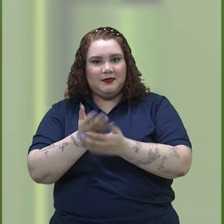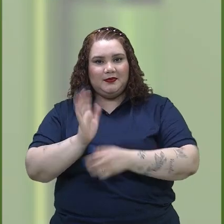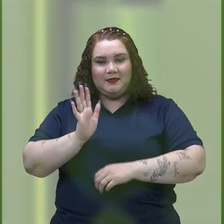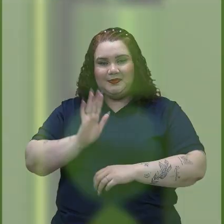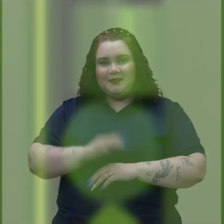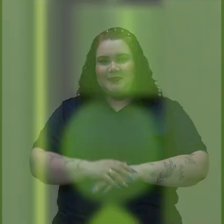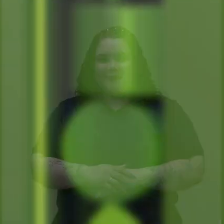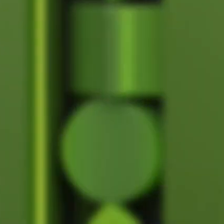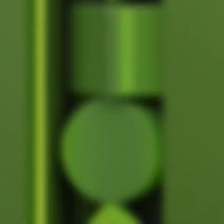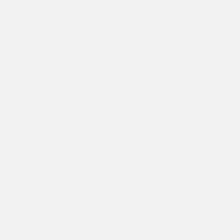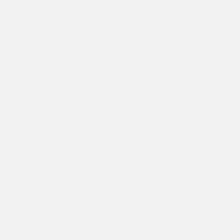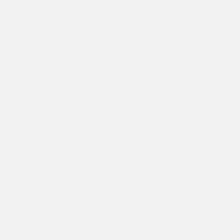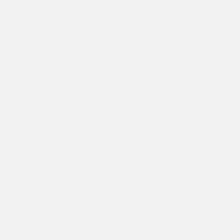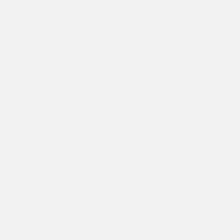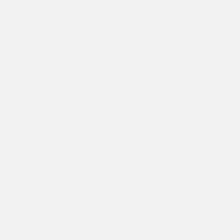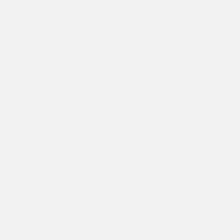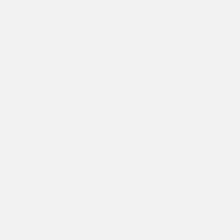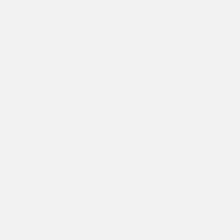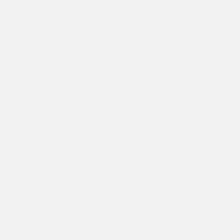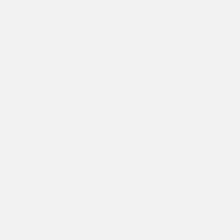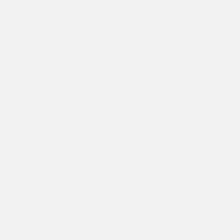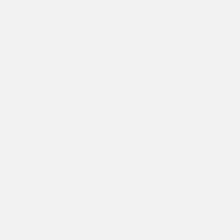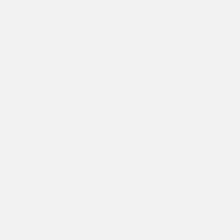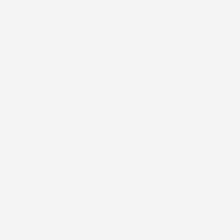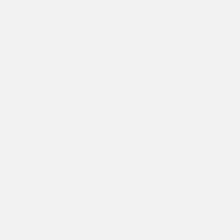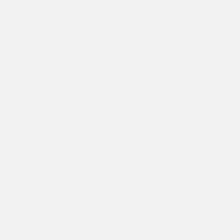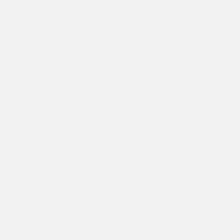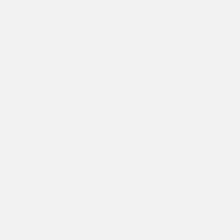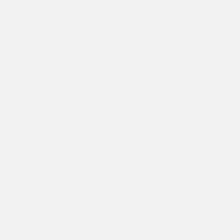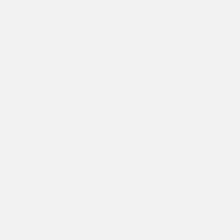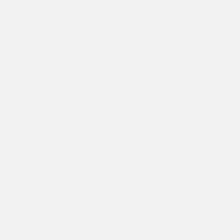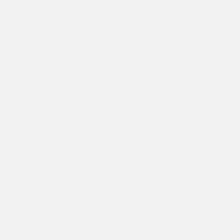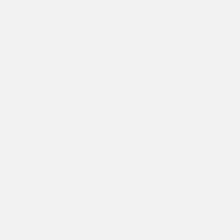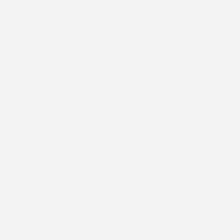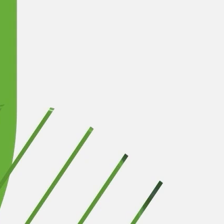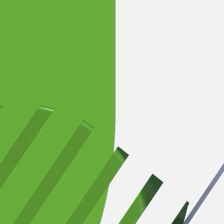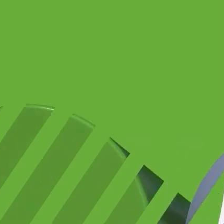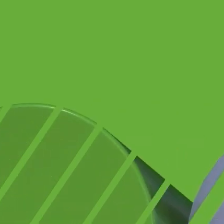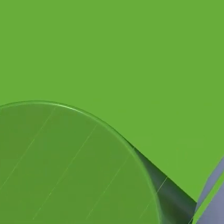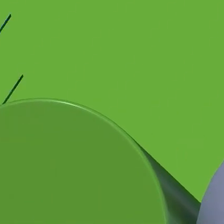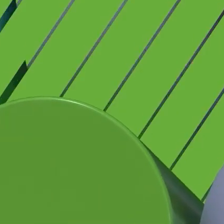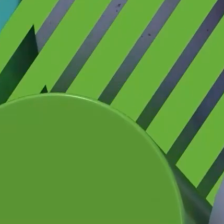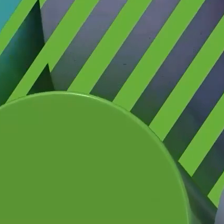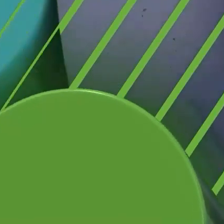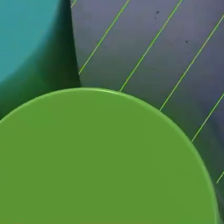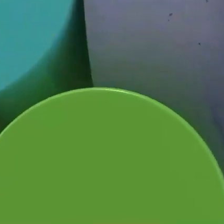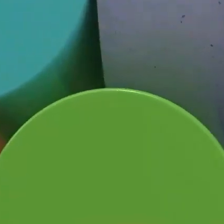oportunidade.